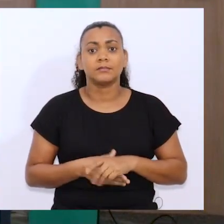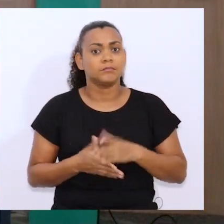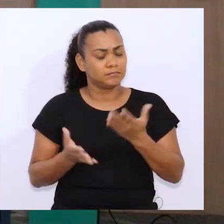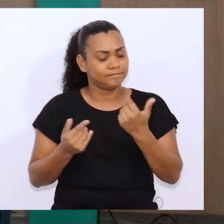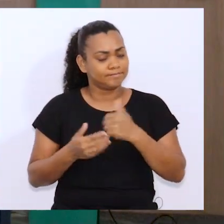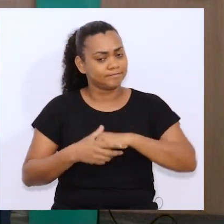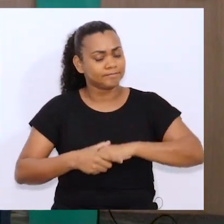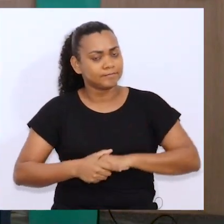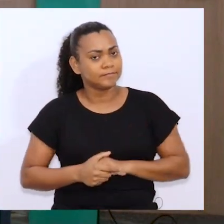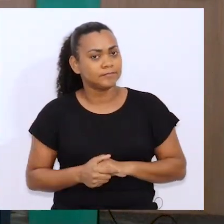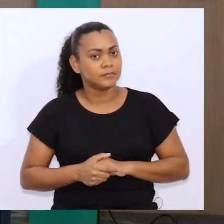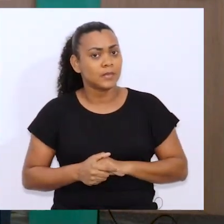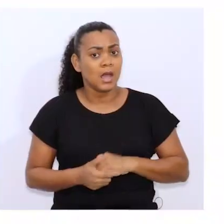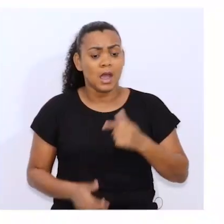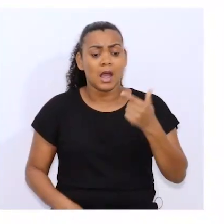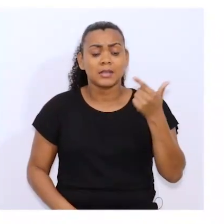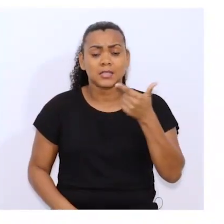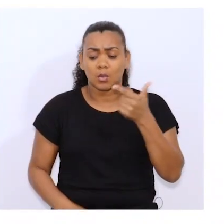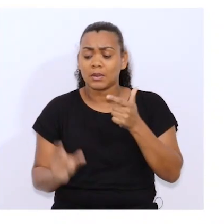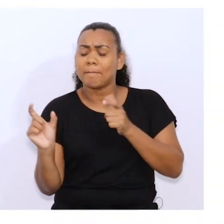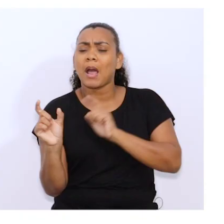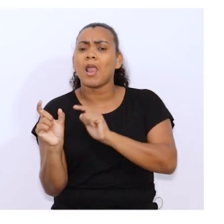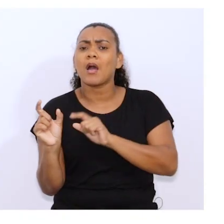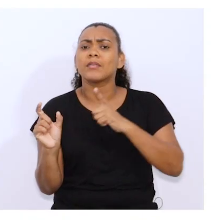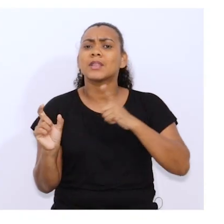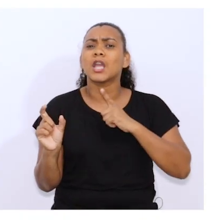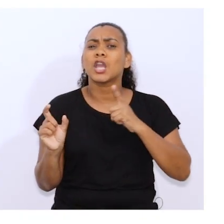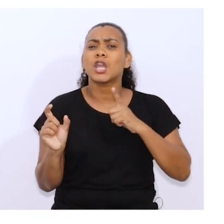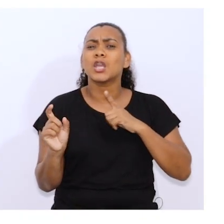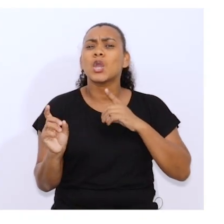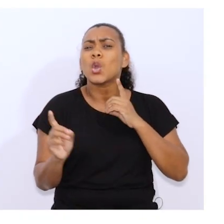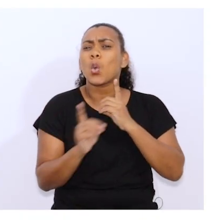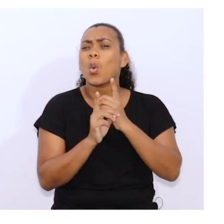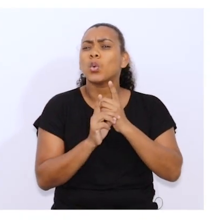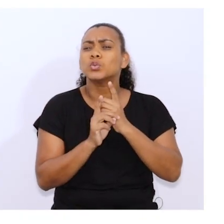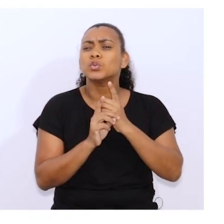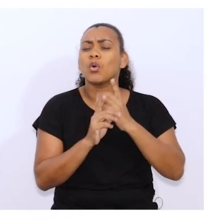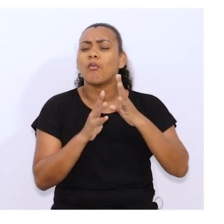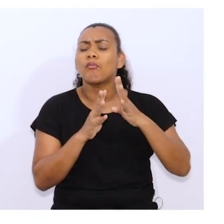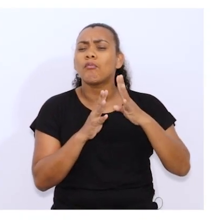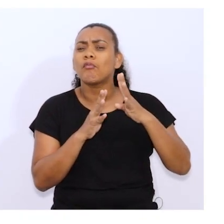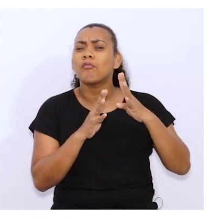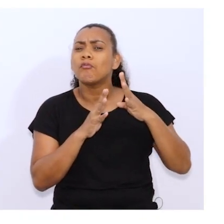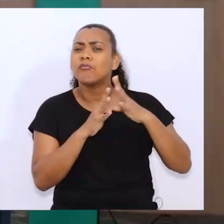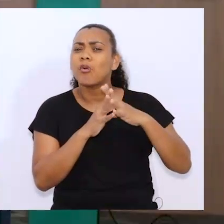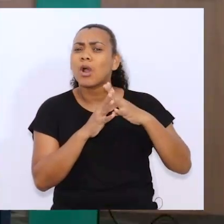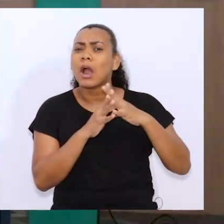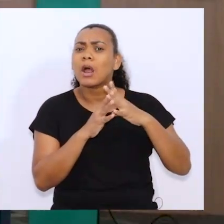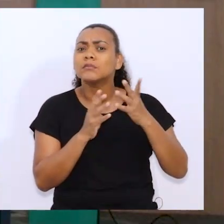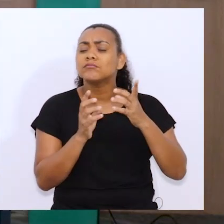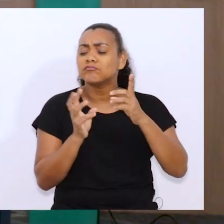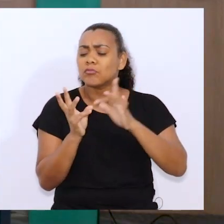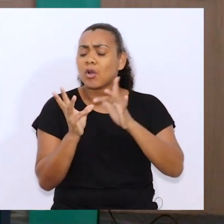Vamos lá. A segunda palavra tem um encontro vocálico, ia. O que são encontros